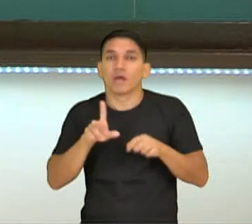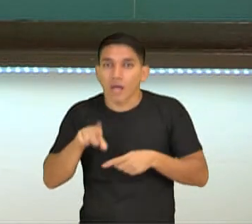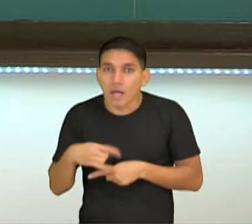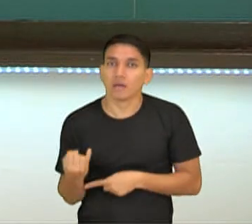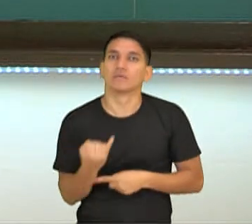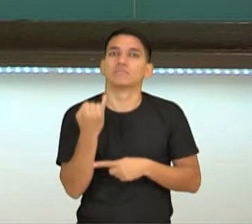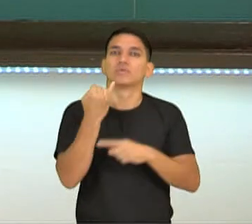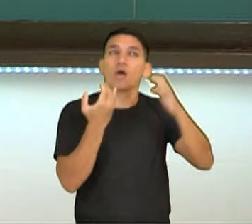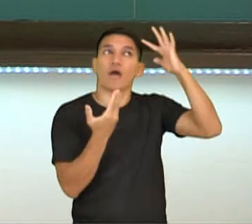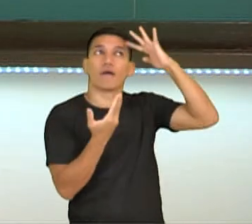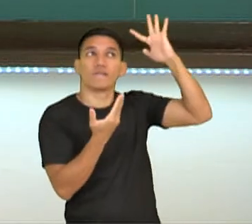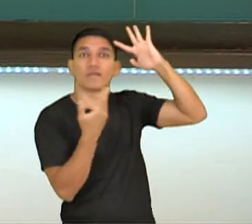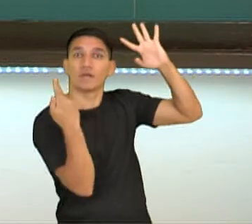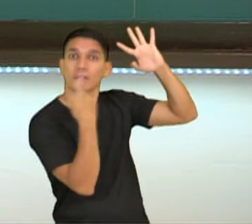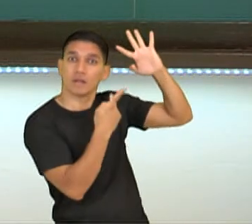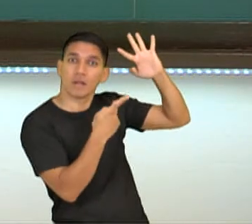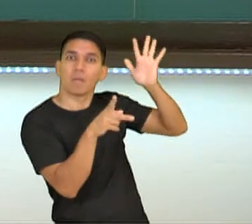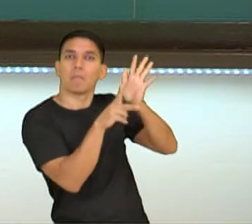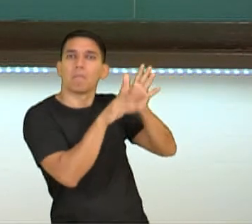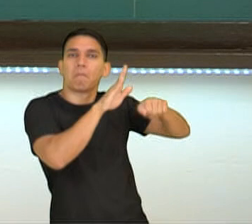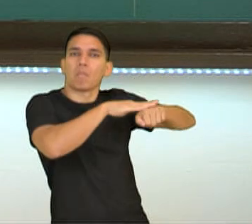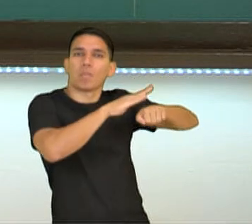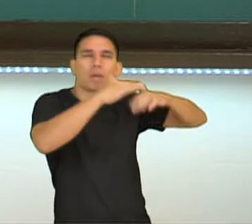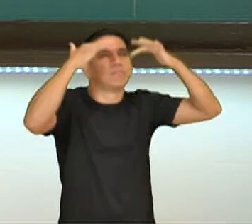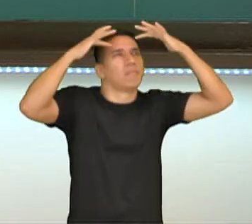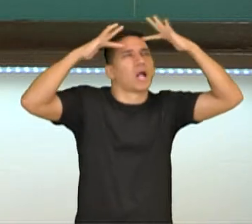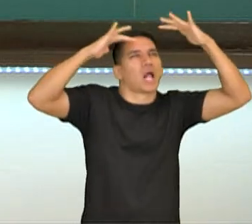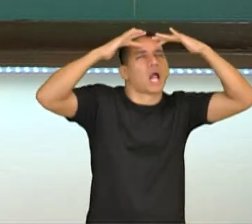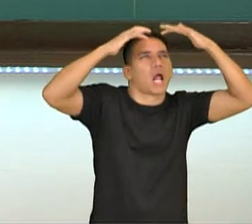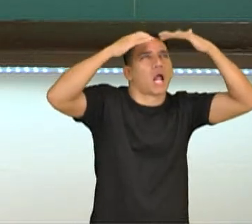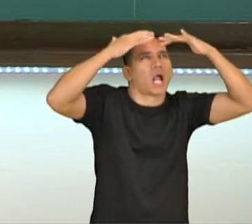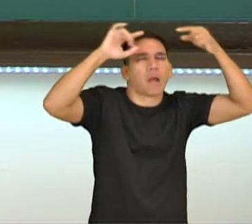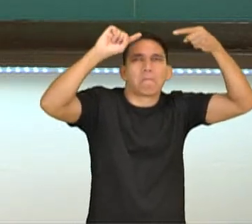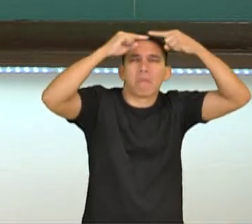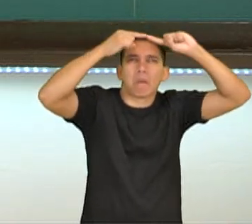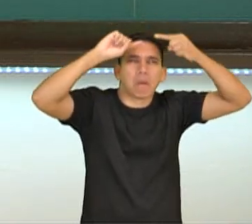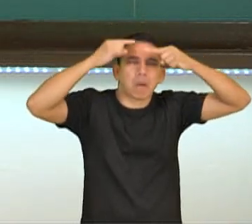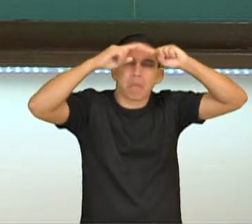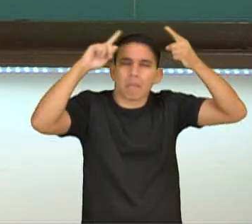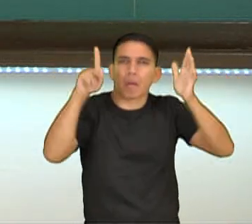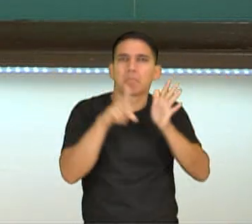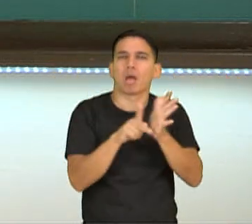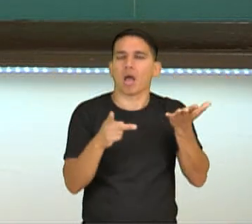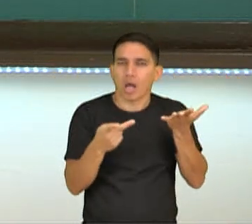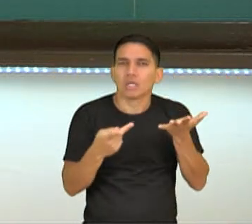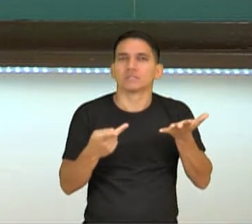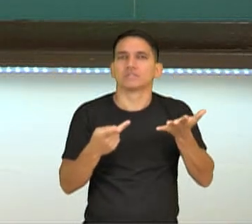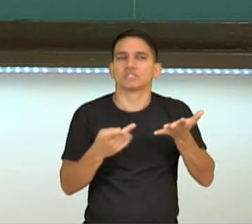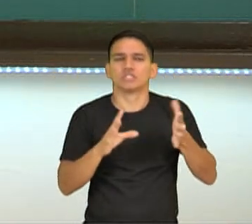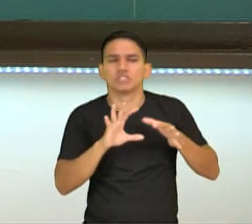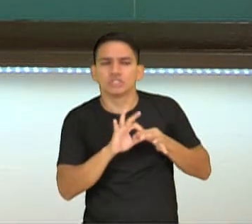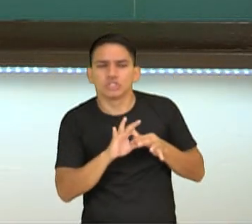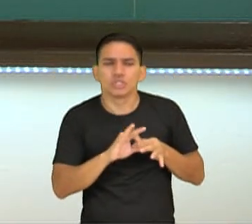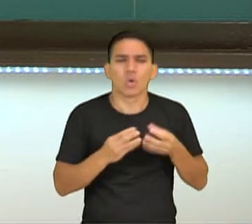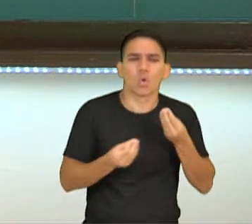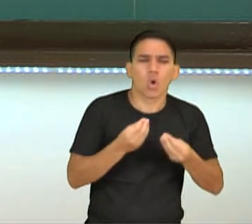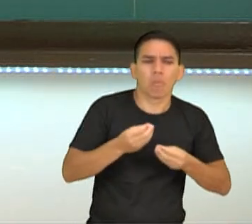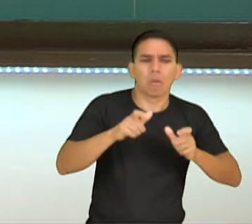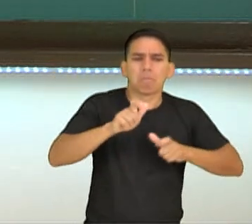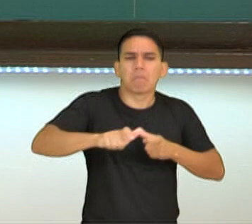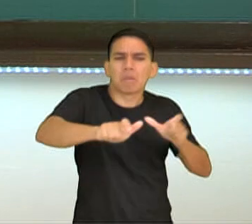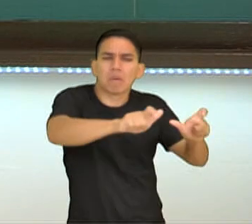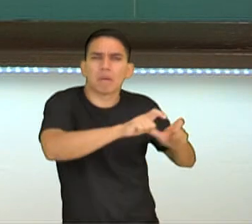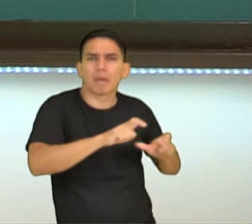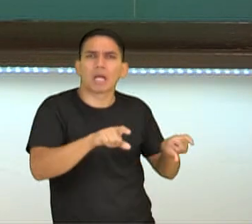para a filosofia enquanto uma reflexão racional, metafísica e que deixou um legado